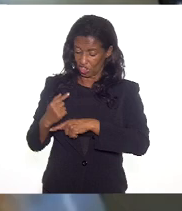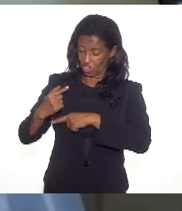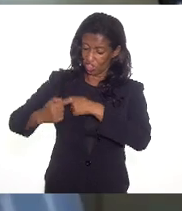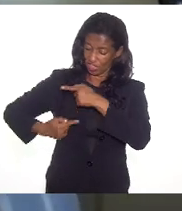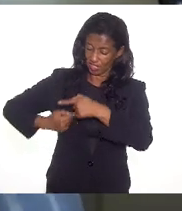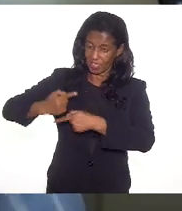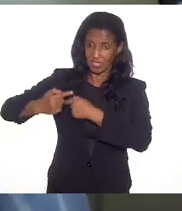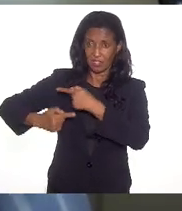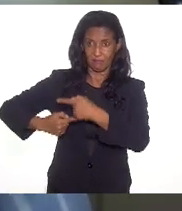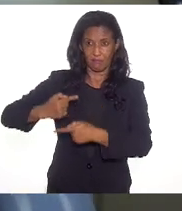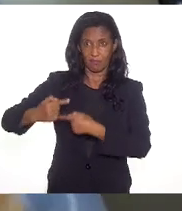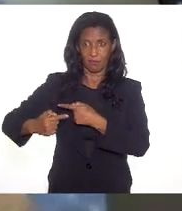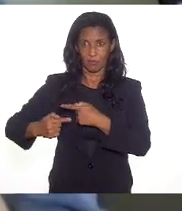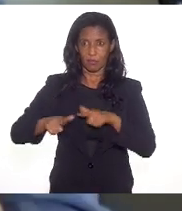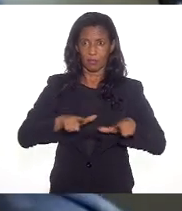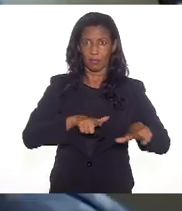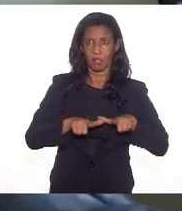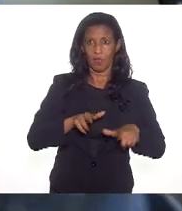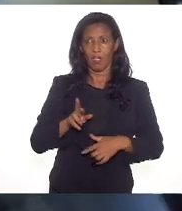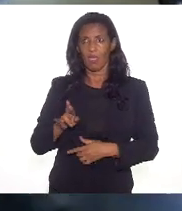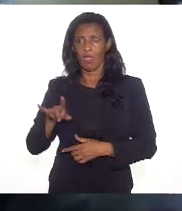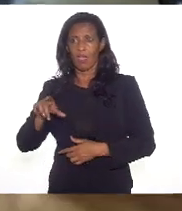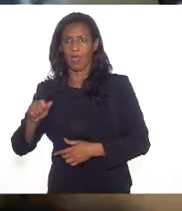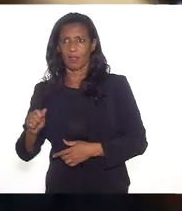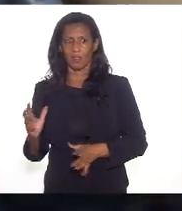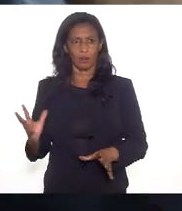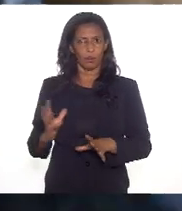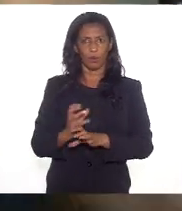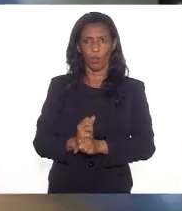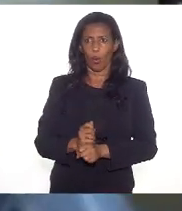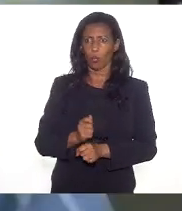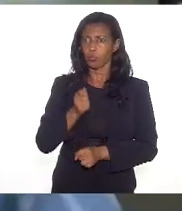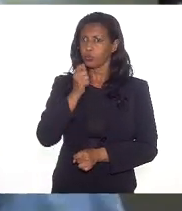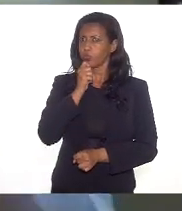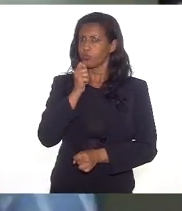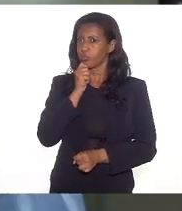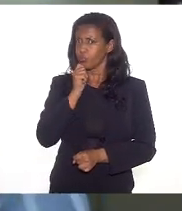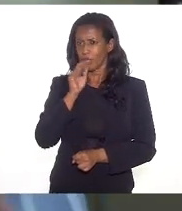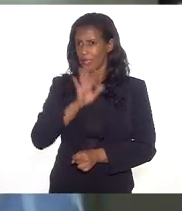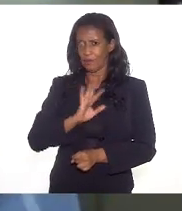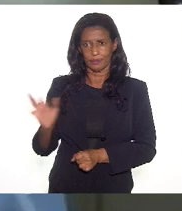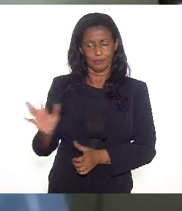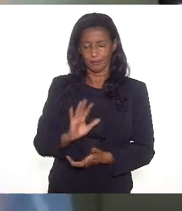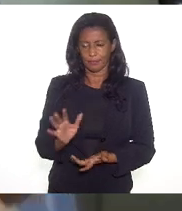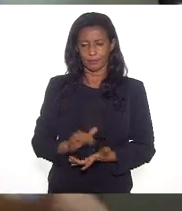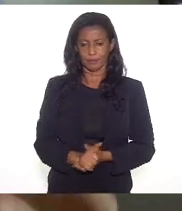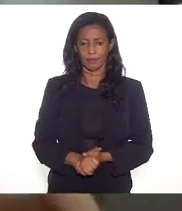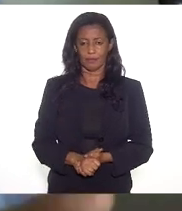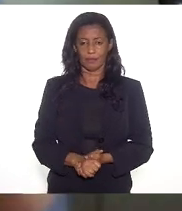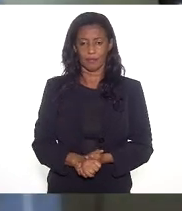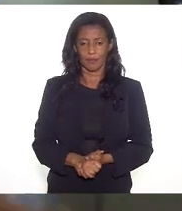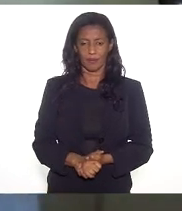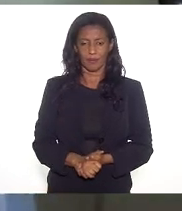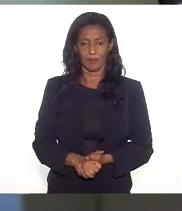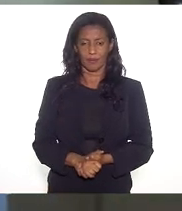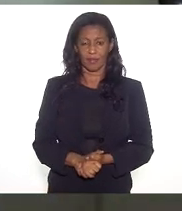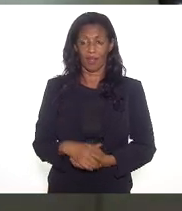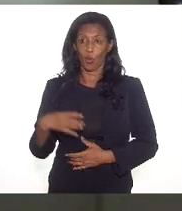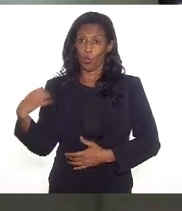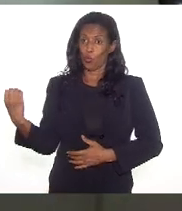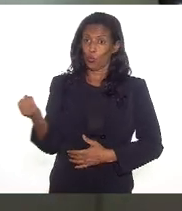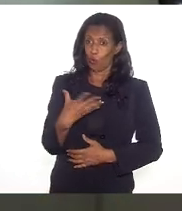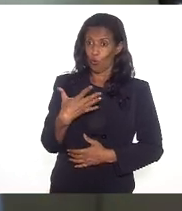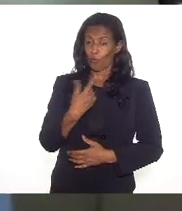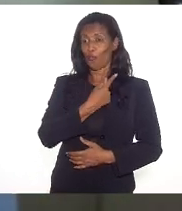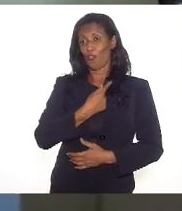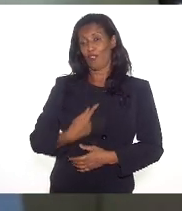emprego e renda, não tem essa significação tão grande. Não tem. Agora, o novo